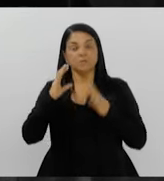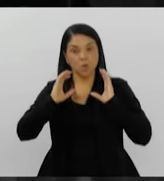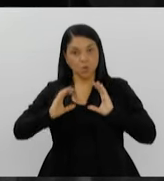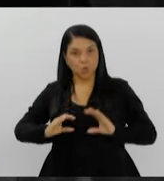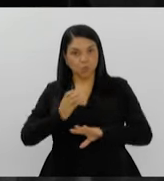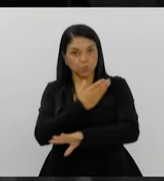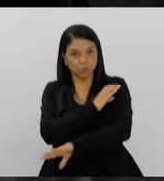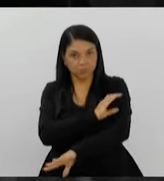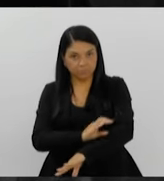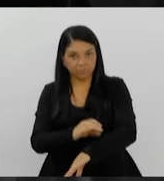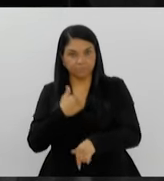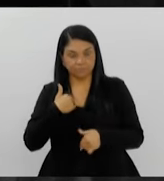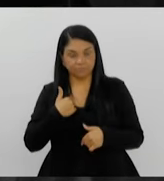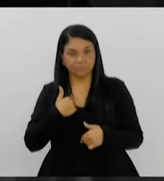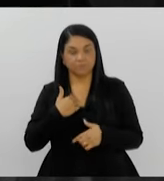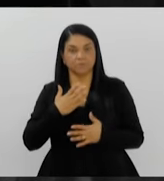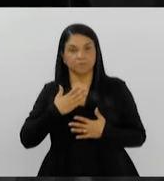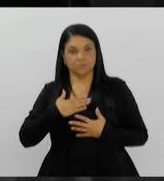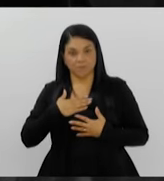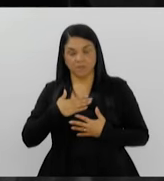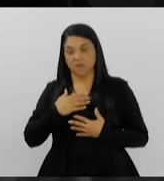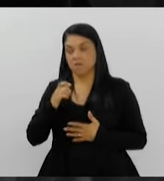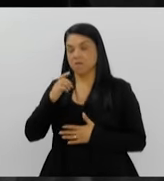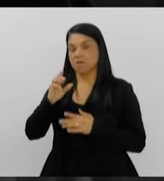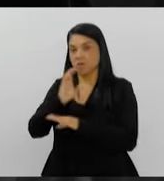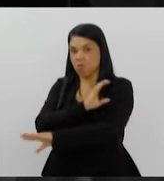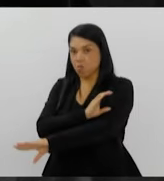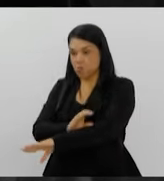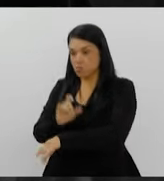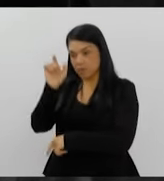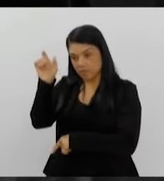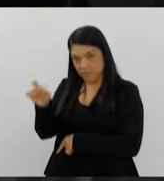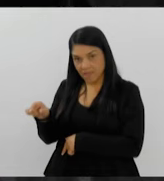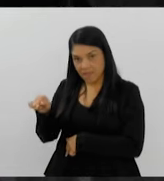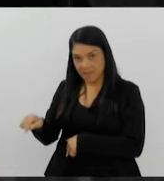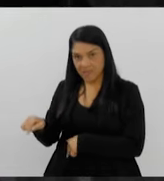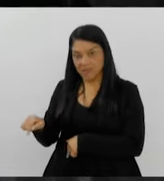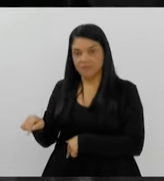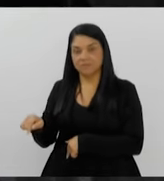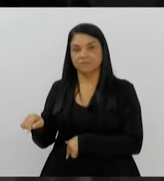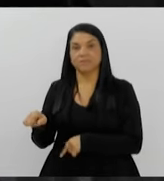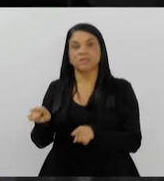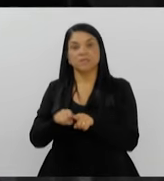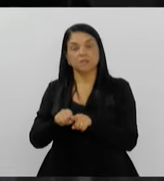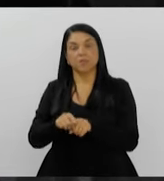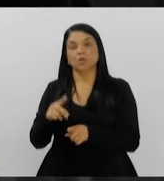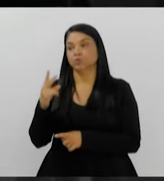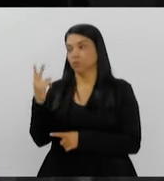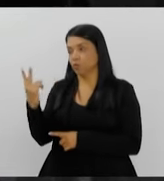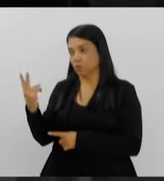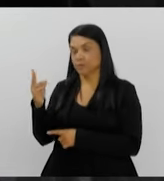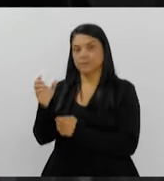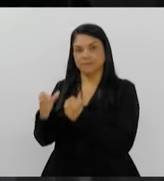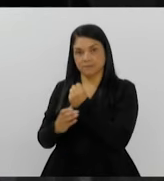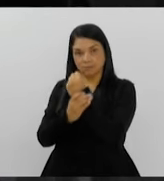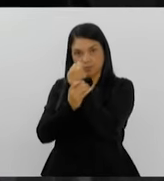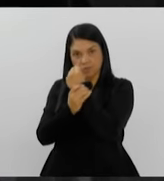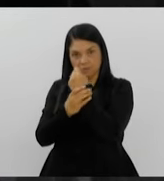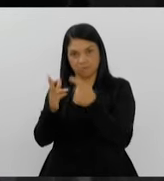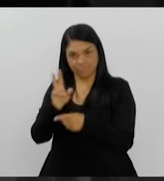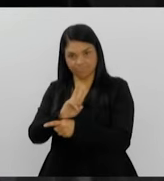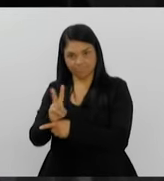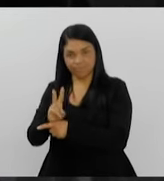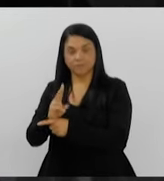minha a conduta delituosa dele a conduta delituosa dos capangas que estavam com ele sejam patrocinados